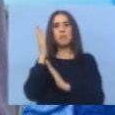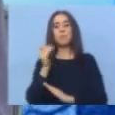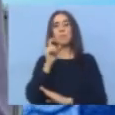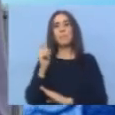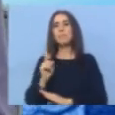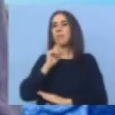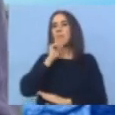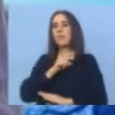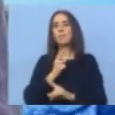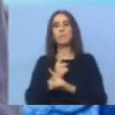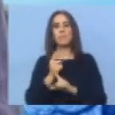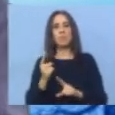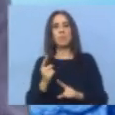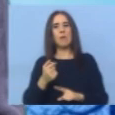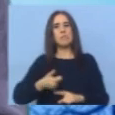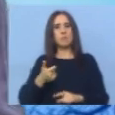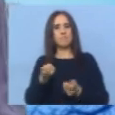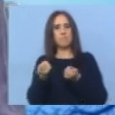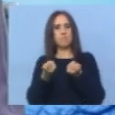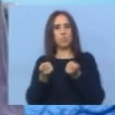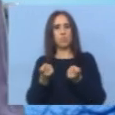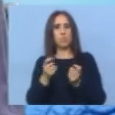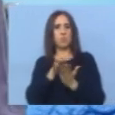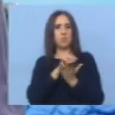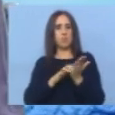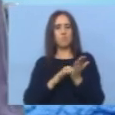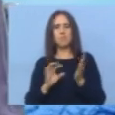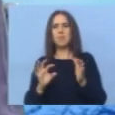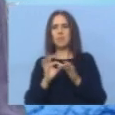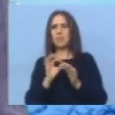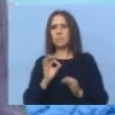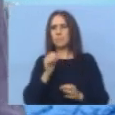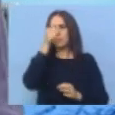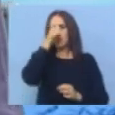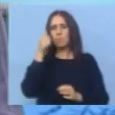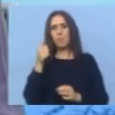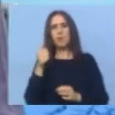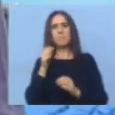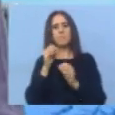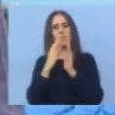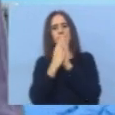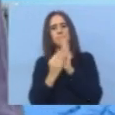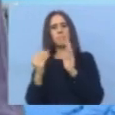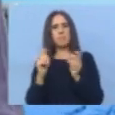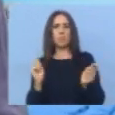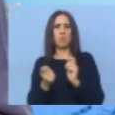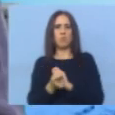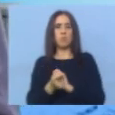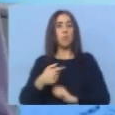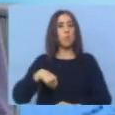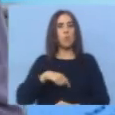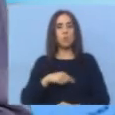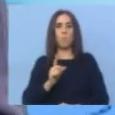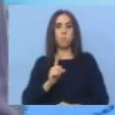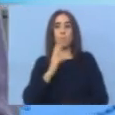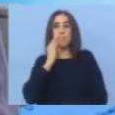que é capaz, porque aqui o que está em jogo, e isso acho que se liga aos textos claramente deste domingo, é uma mudança de paradigma. Nós não seremos capazes, penso